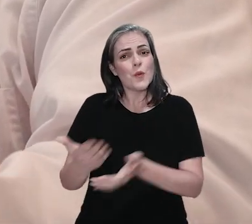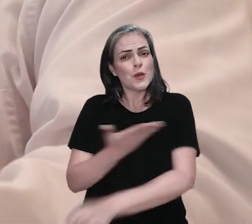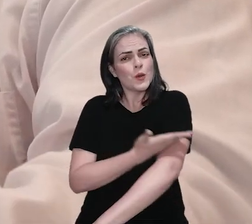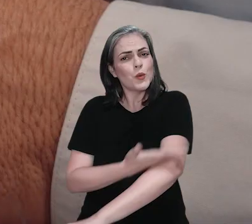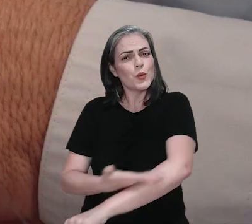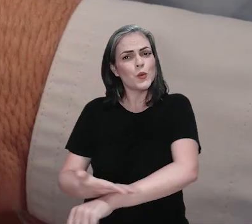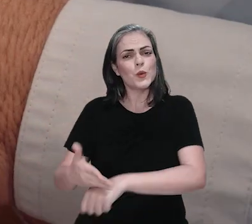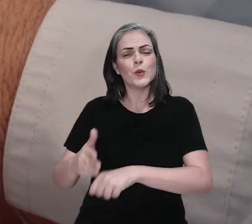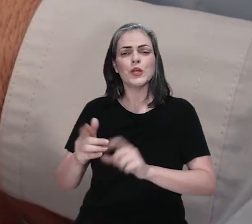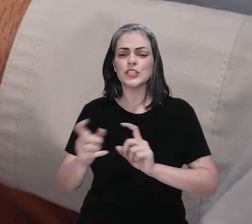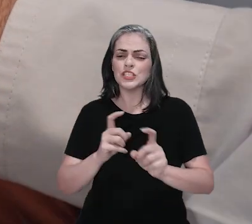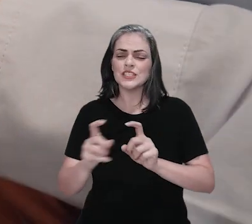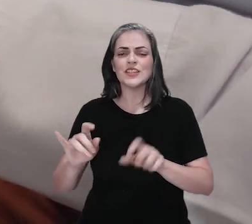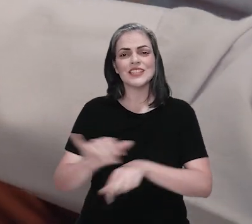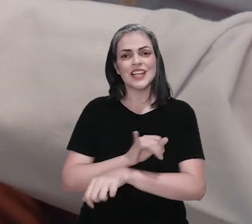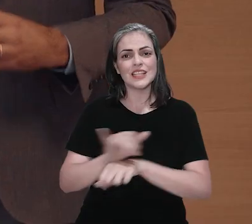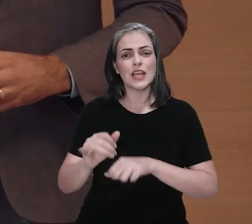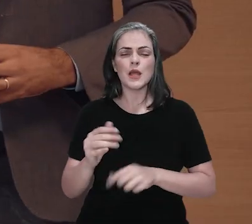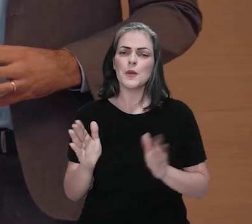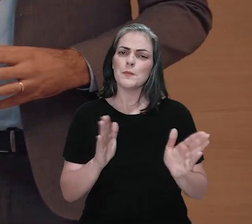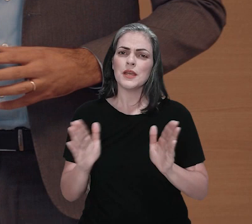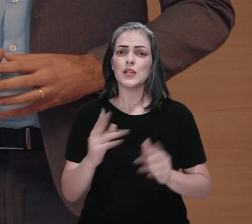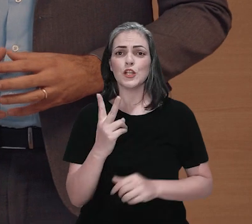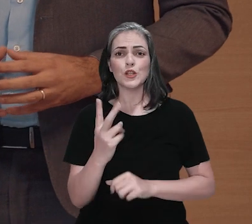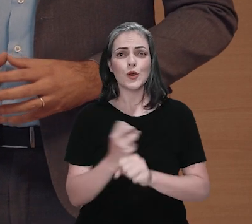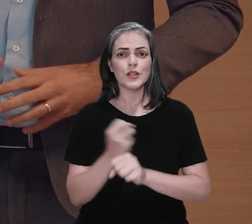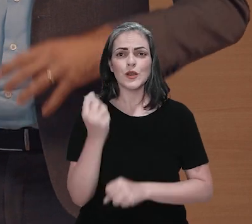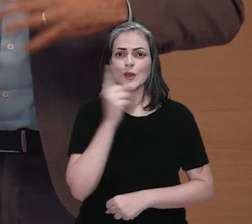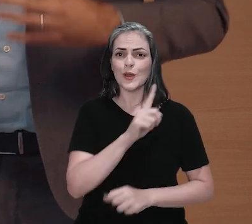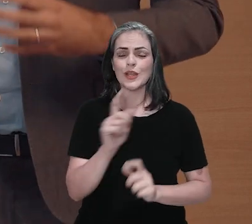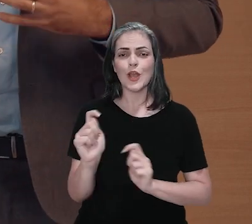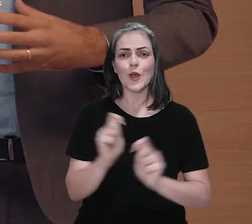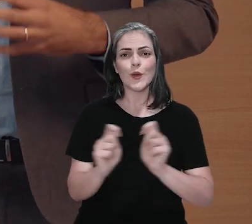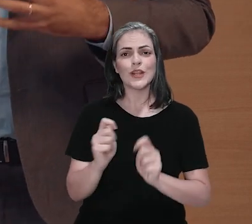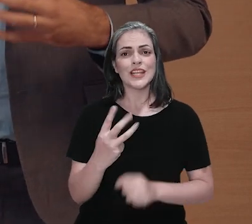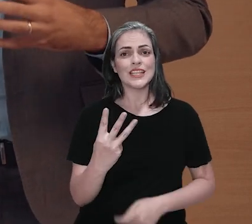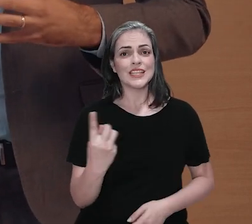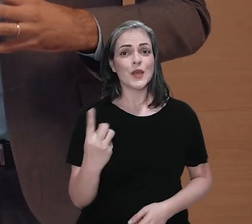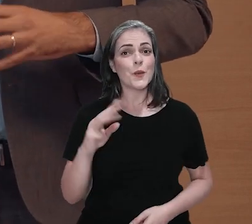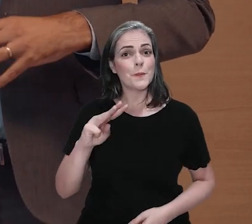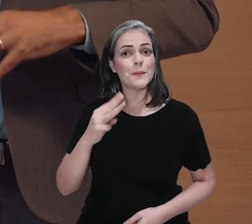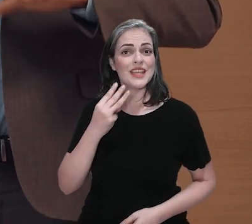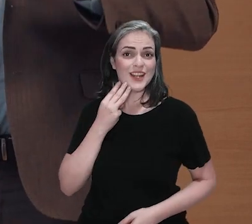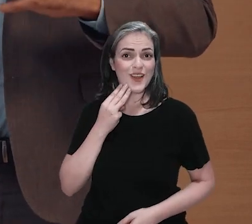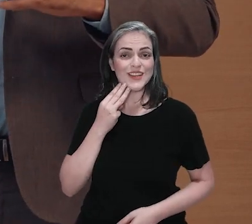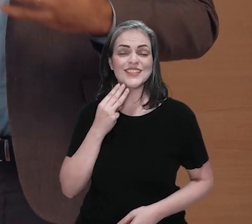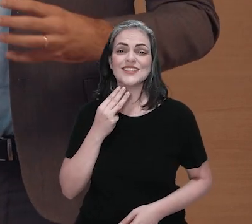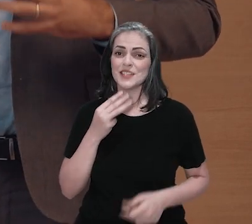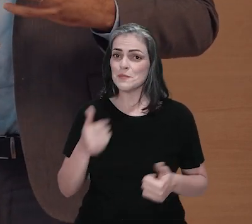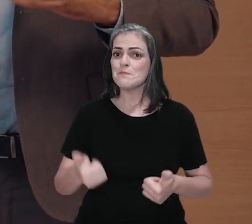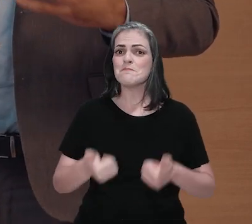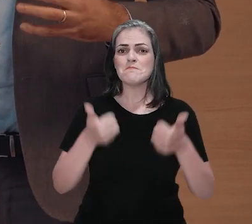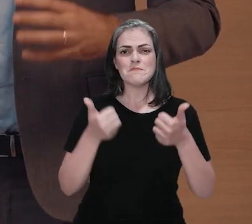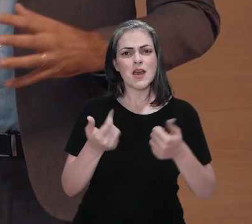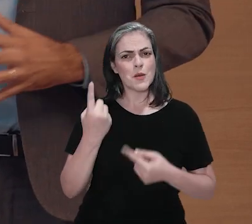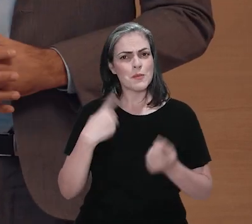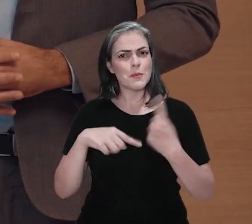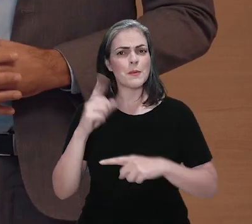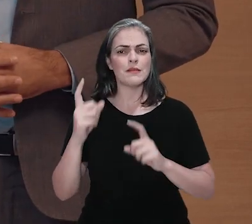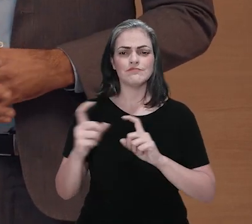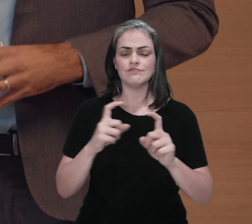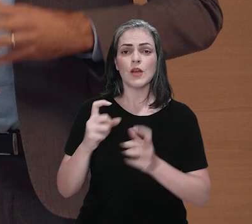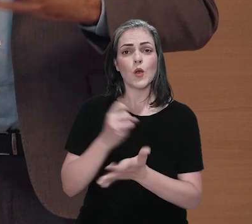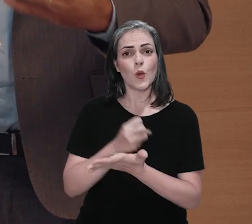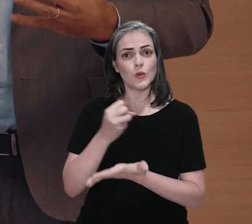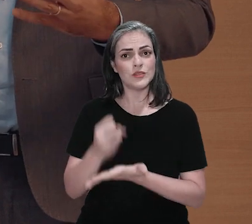gestão estratégica. Em apenas 2 anos, nós conseguimos uma economia de 31 milhões com uma melhor performance nessa gestão